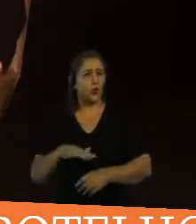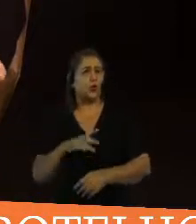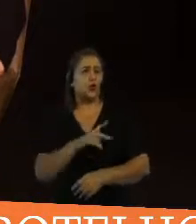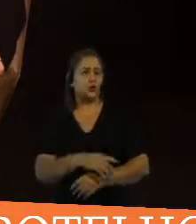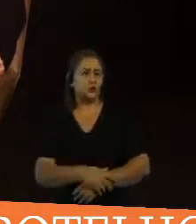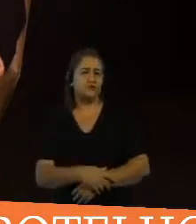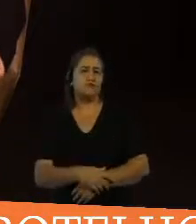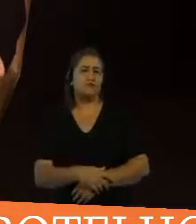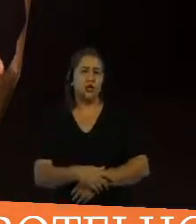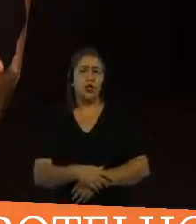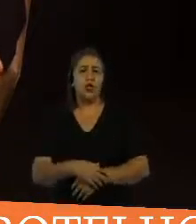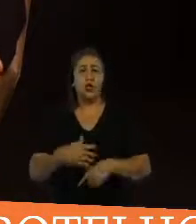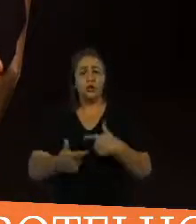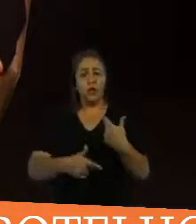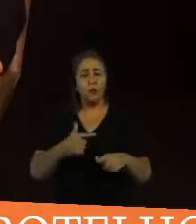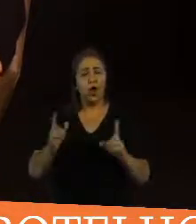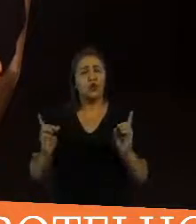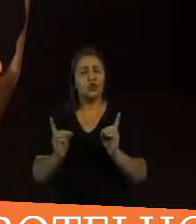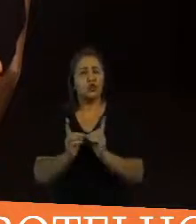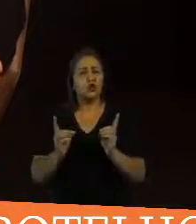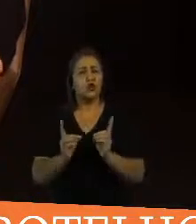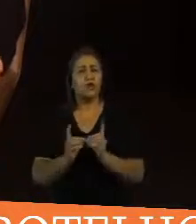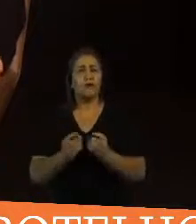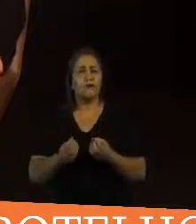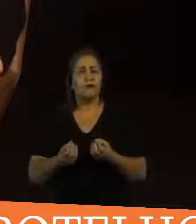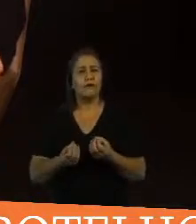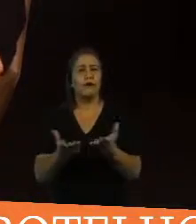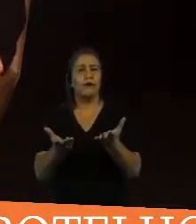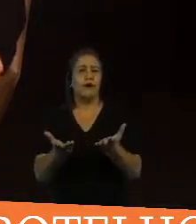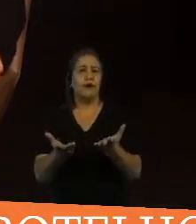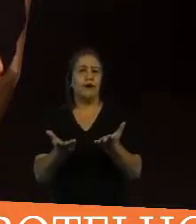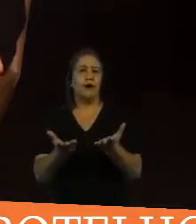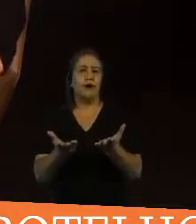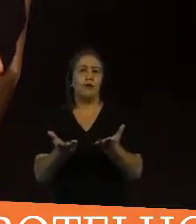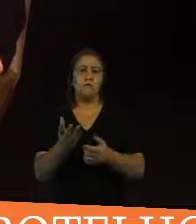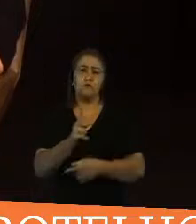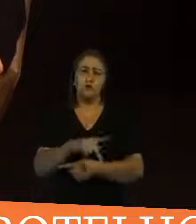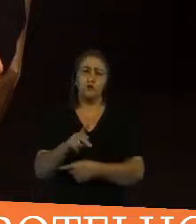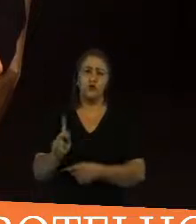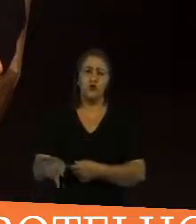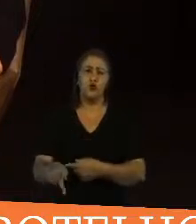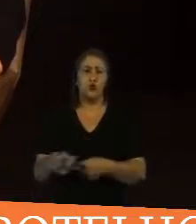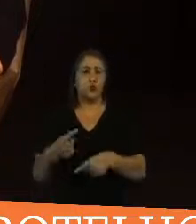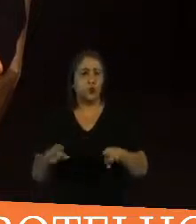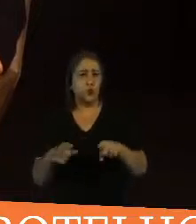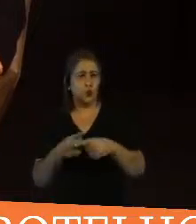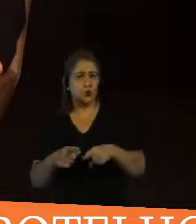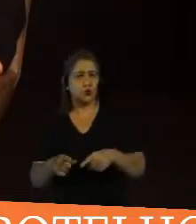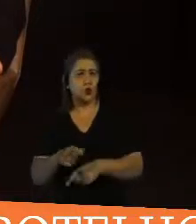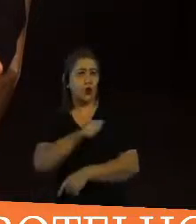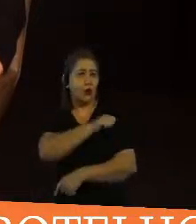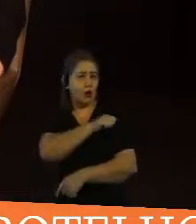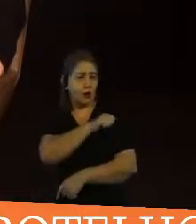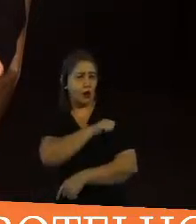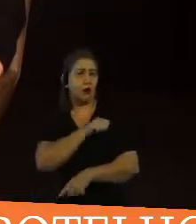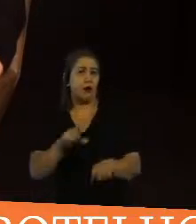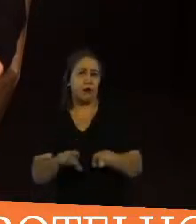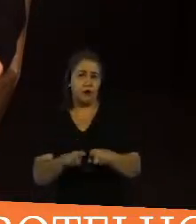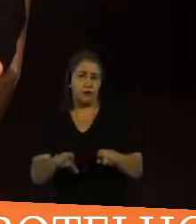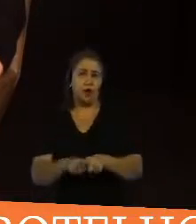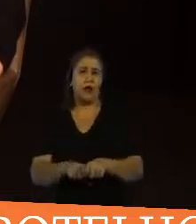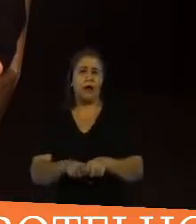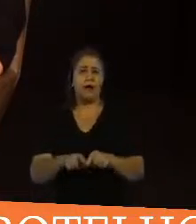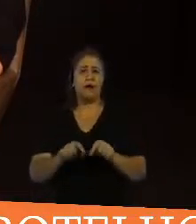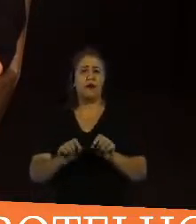Tal. Então, o nosso trabalho didático, nós disponibilizamos para professores de música e para alunos os arranjos